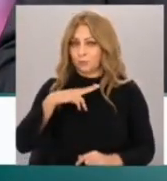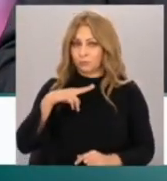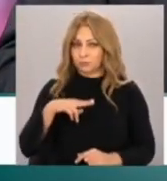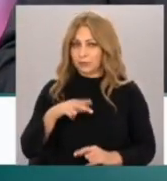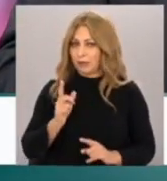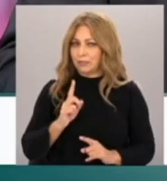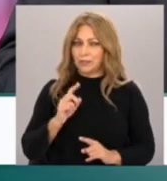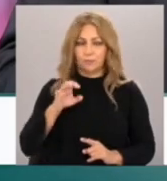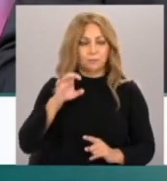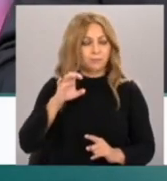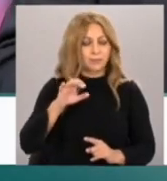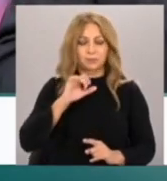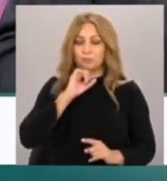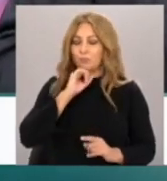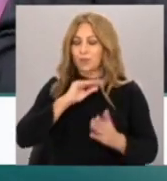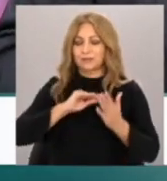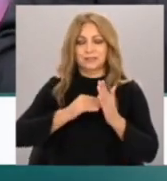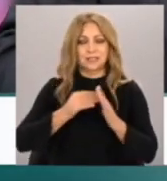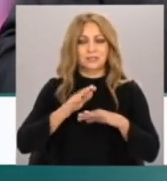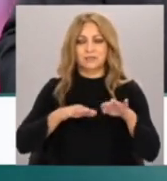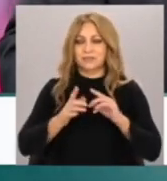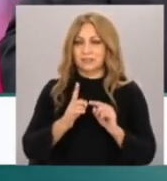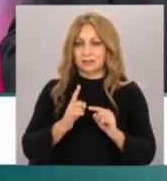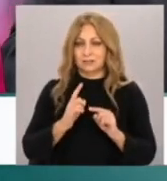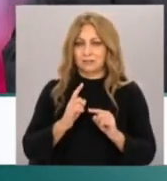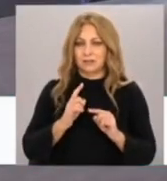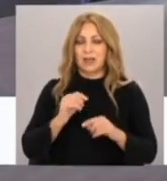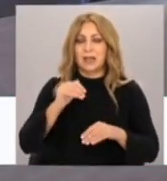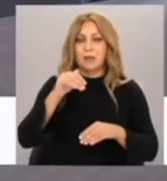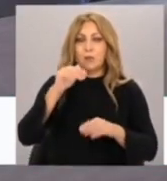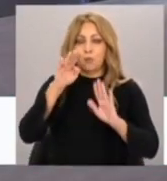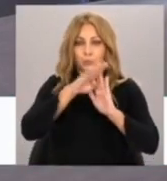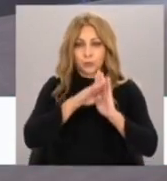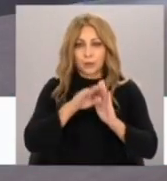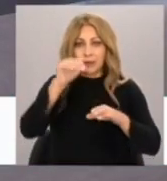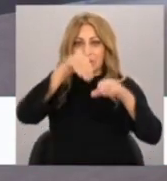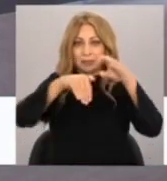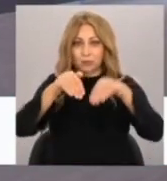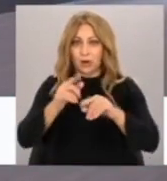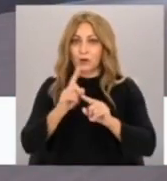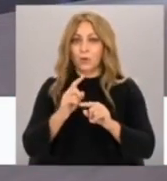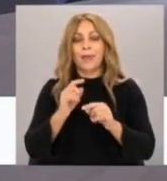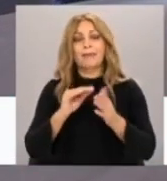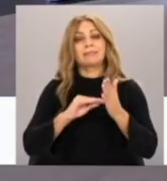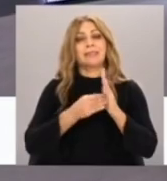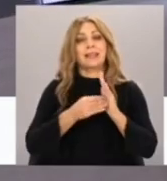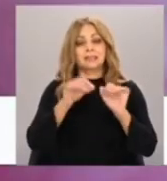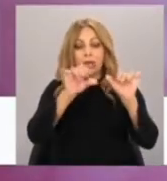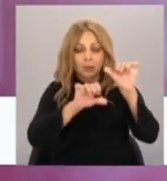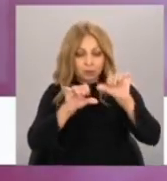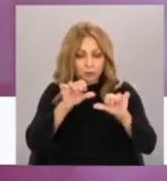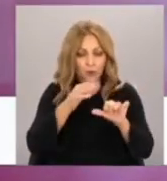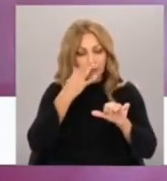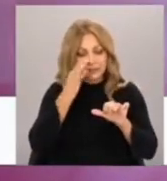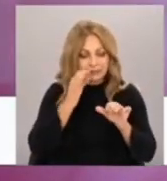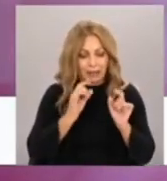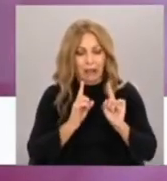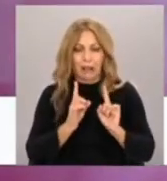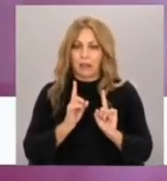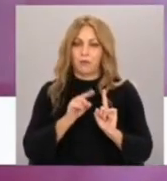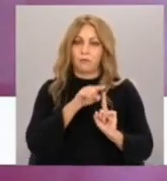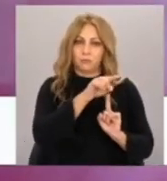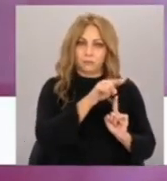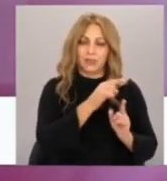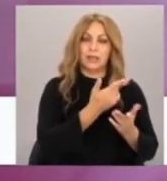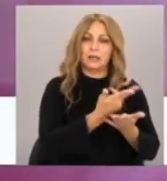é um sítio um país para fazer testes um problema eleitoral é um laboratório e portanto se o livro gosta de ter um programa de testes nós